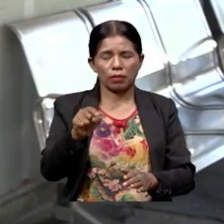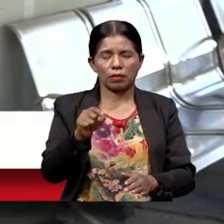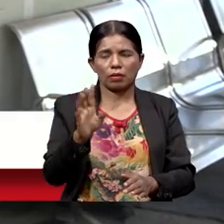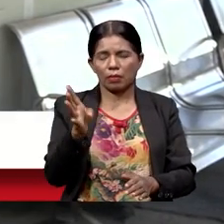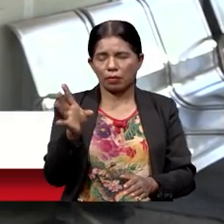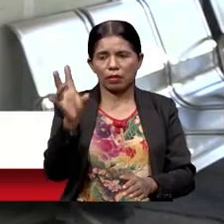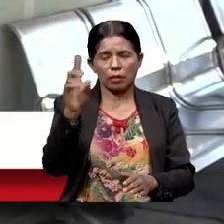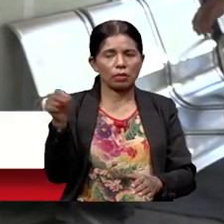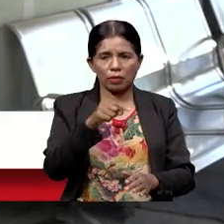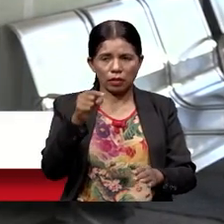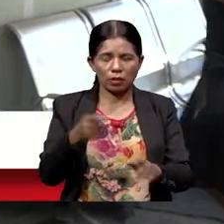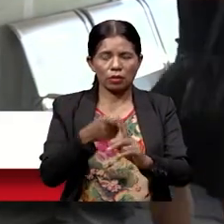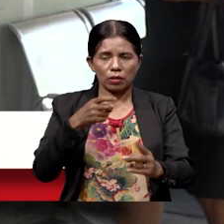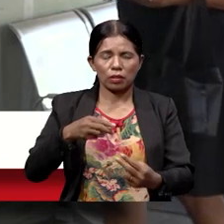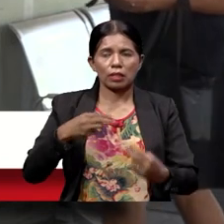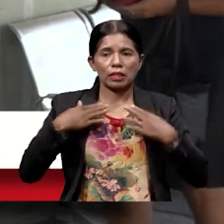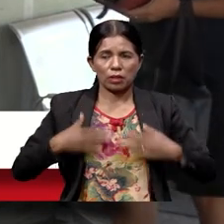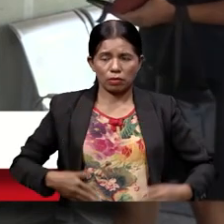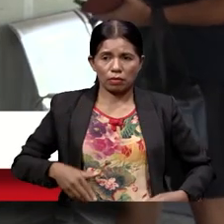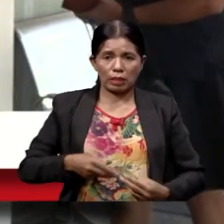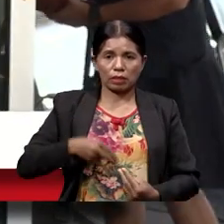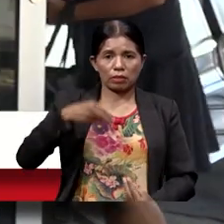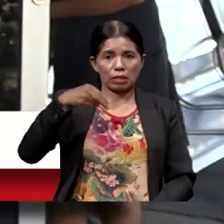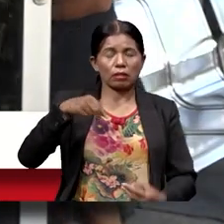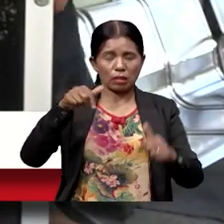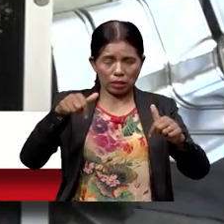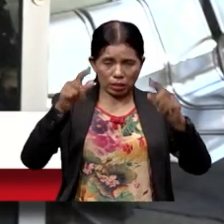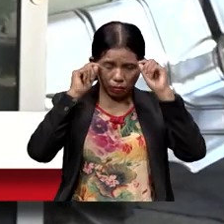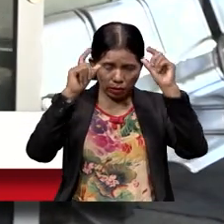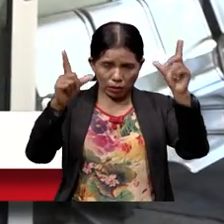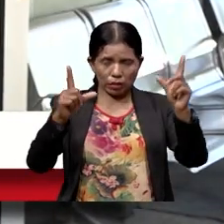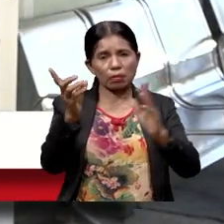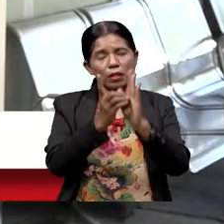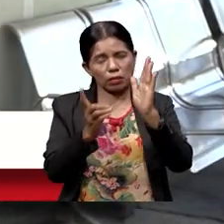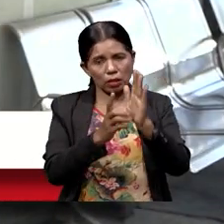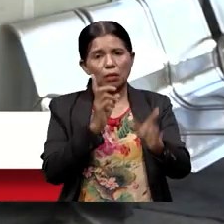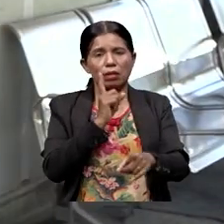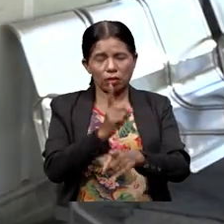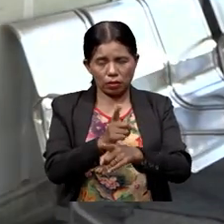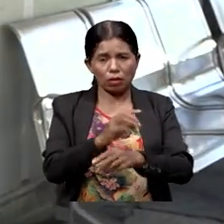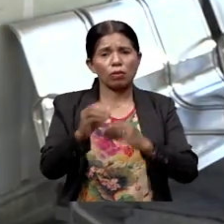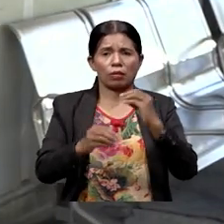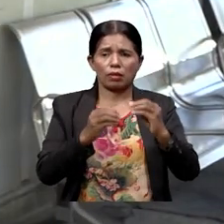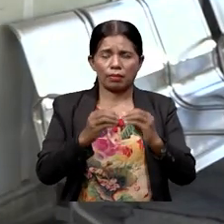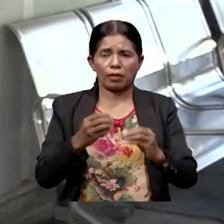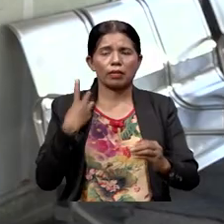44,47%, o se malnutrição nebe acontece em Timor-Leste, e dados nebe atualizado. Significa que o